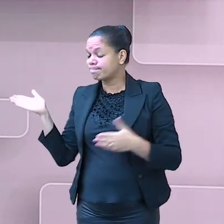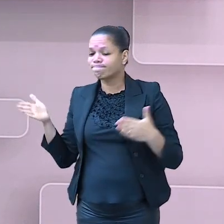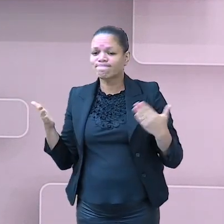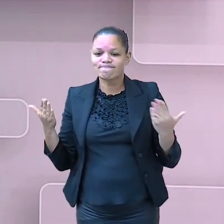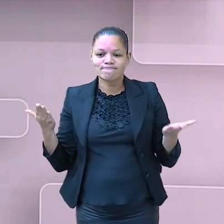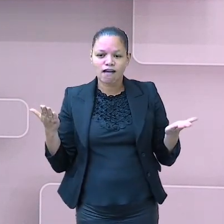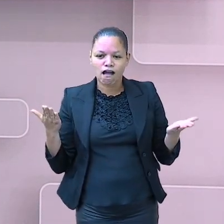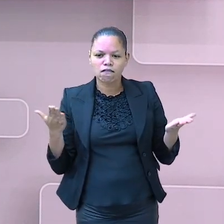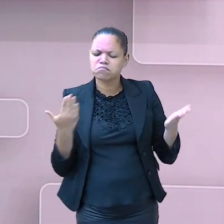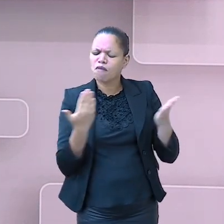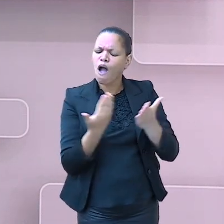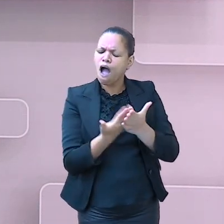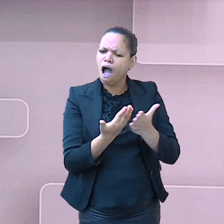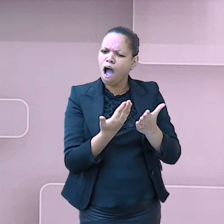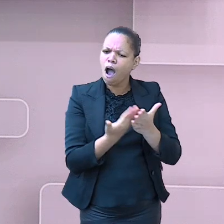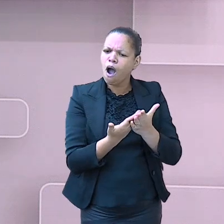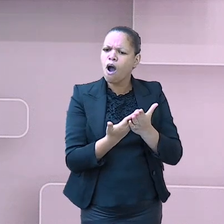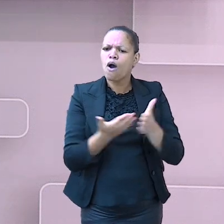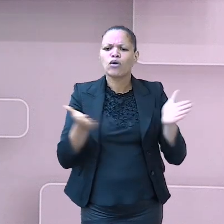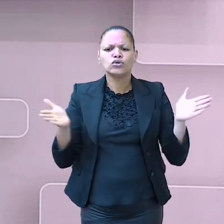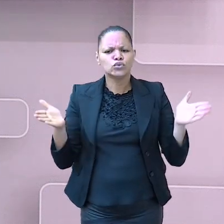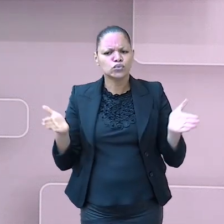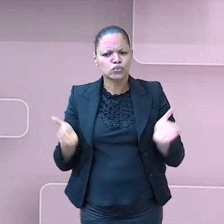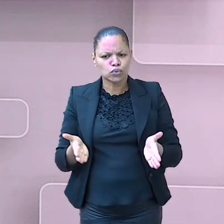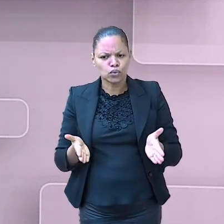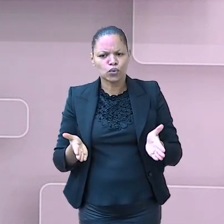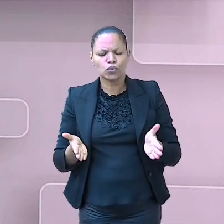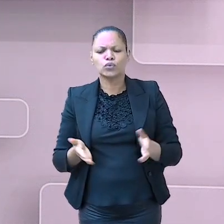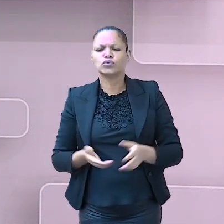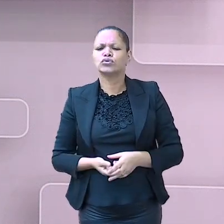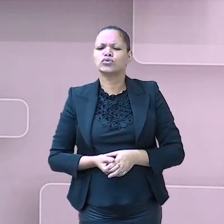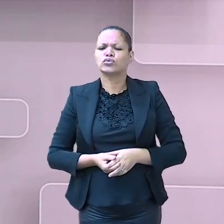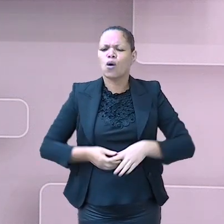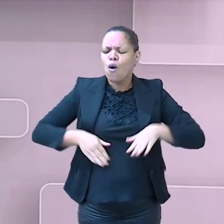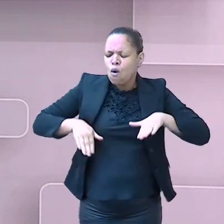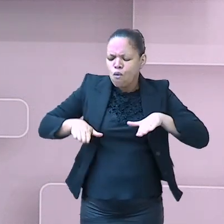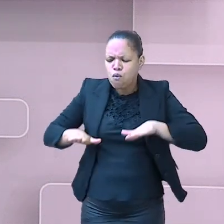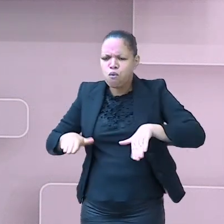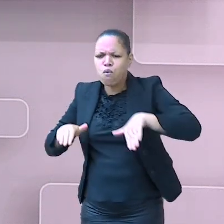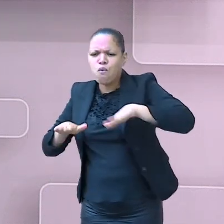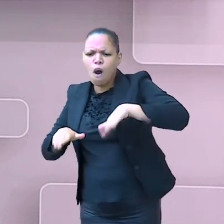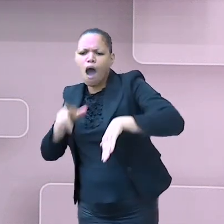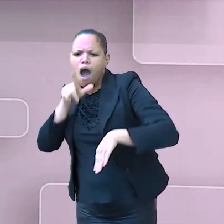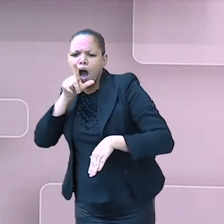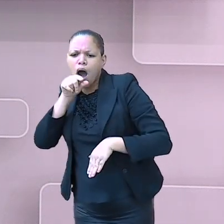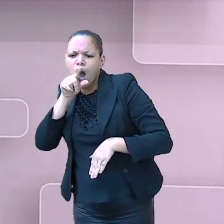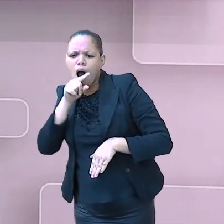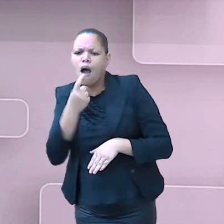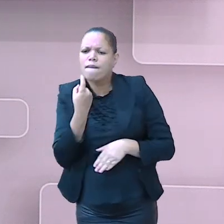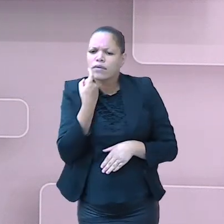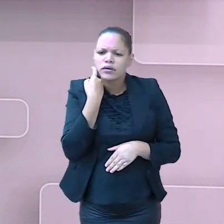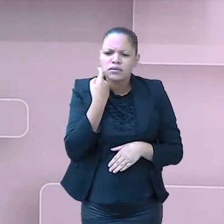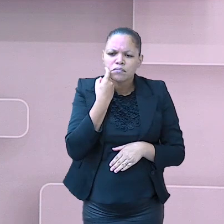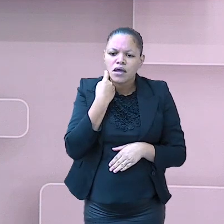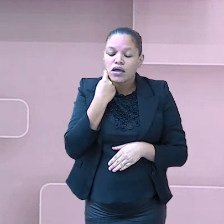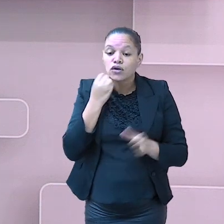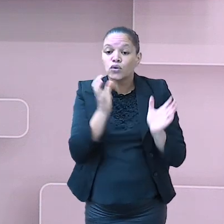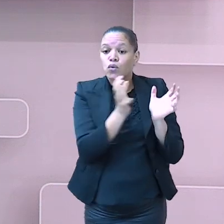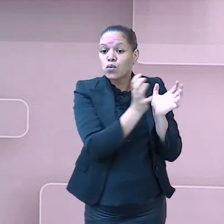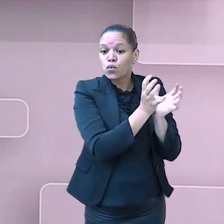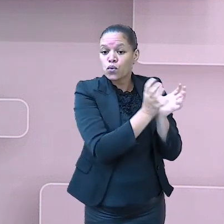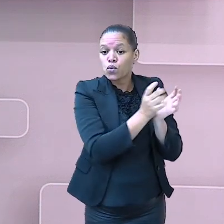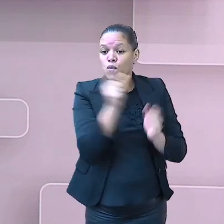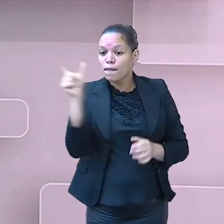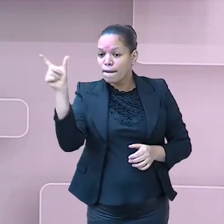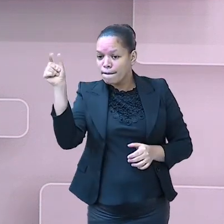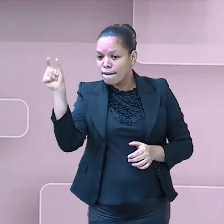essa foi a nossa aula sobre aves e peixes aí do grupo de vertebrados, tá certo? Eu